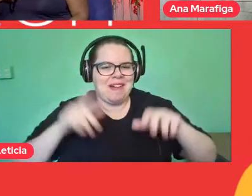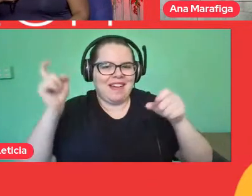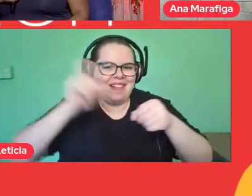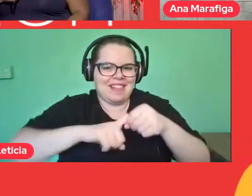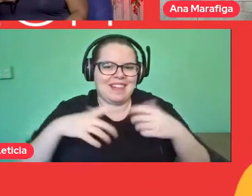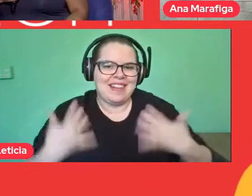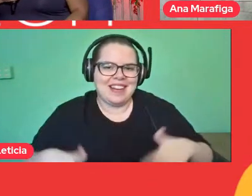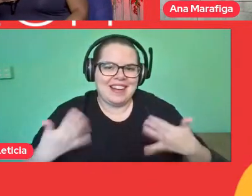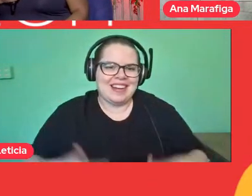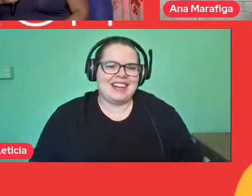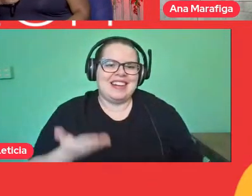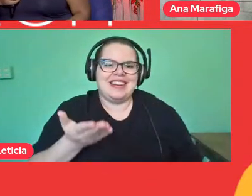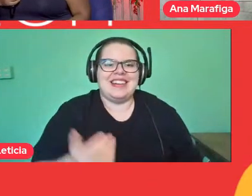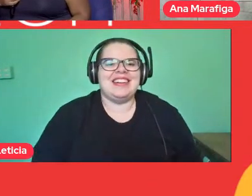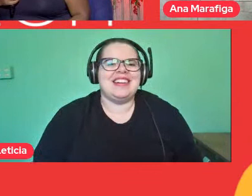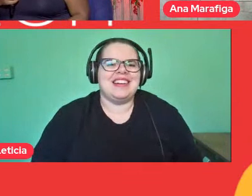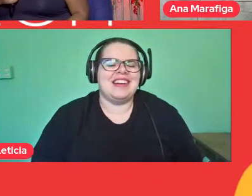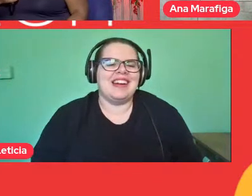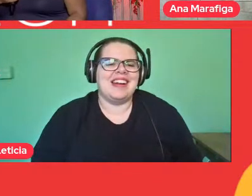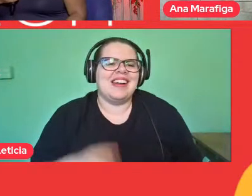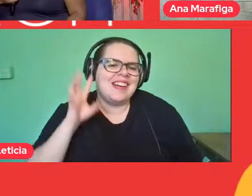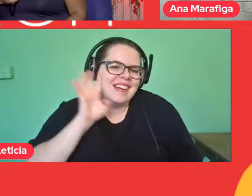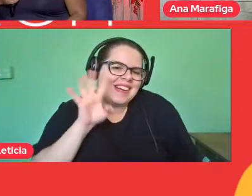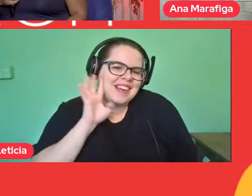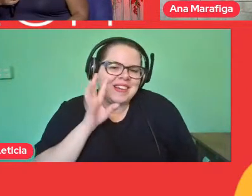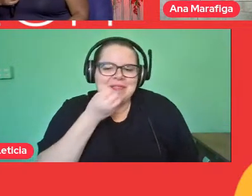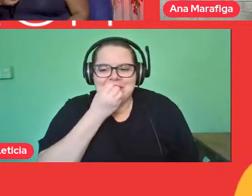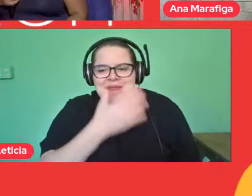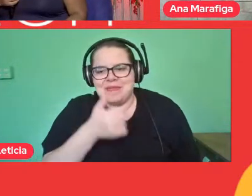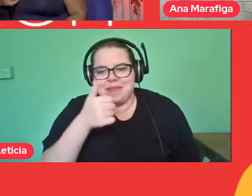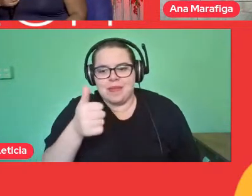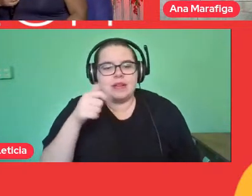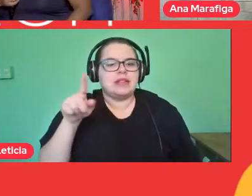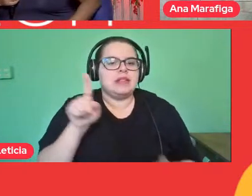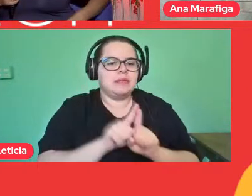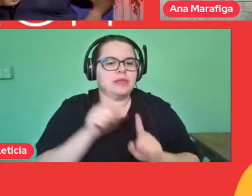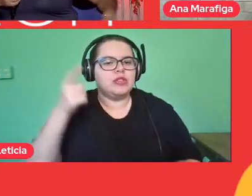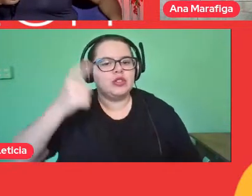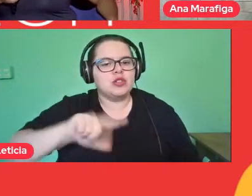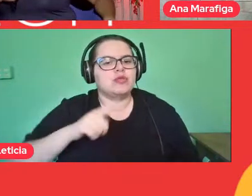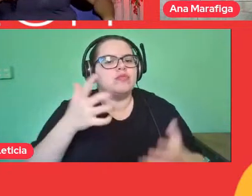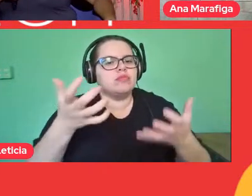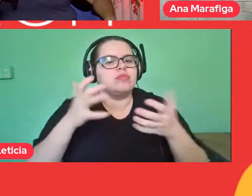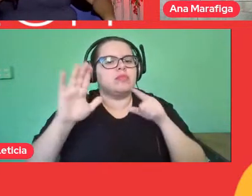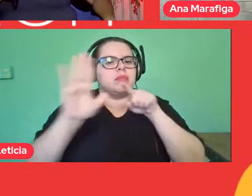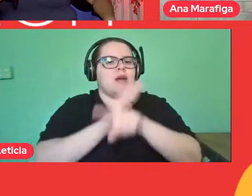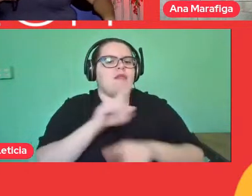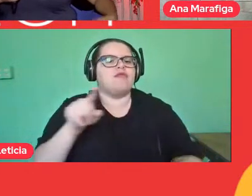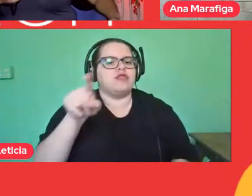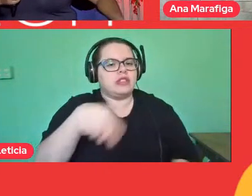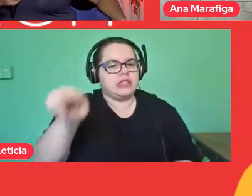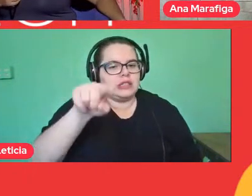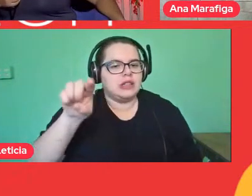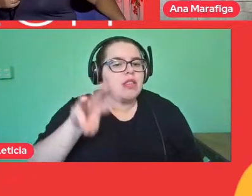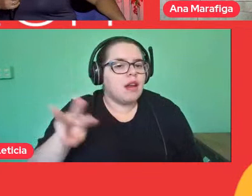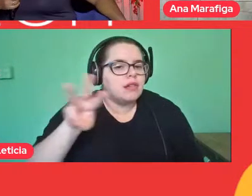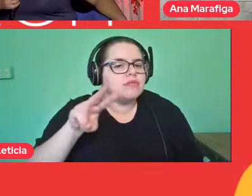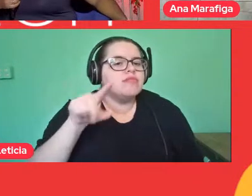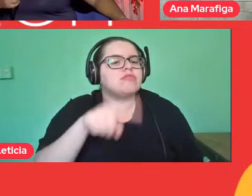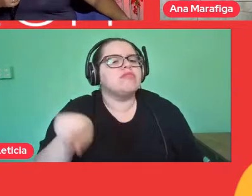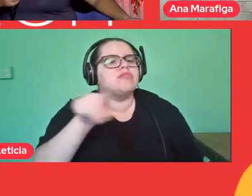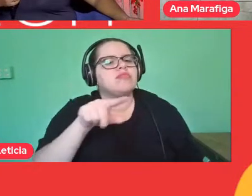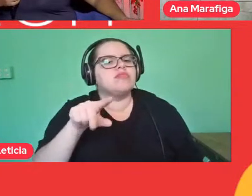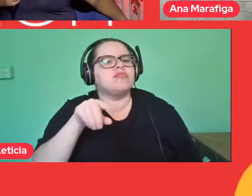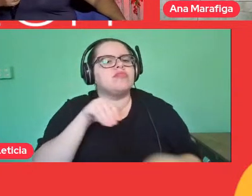É isso aí. Legal, bacana. E aí, de novo, eu quero escutar de vocês três, hein? Queria que vocês